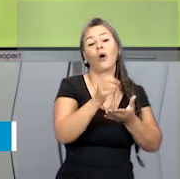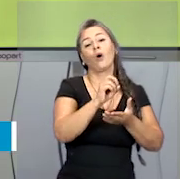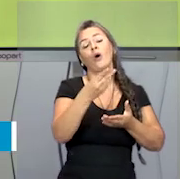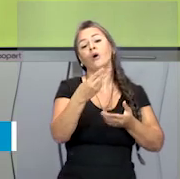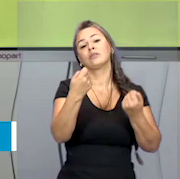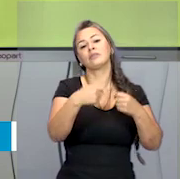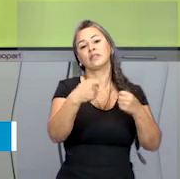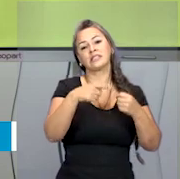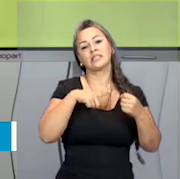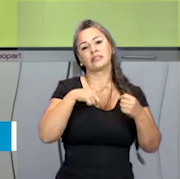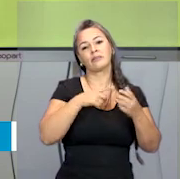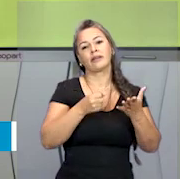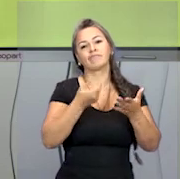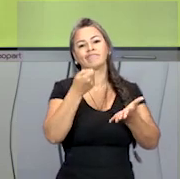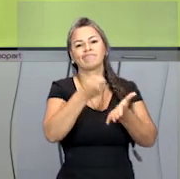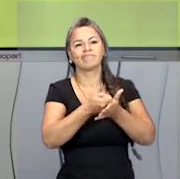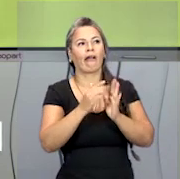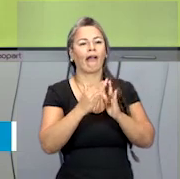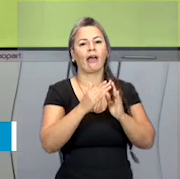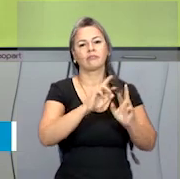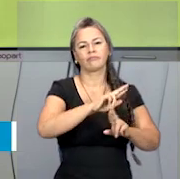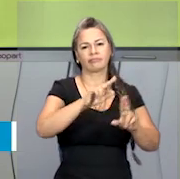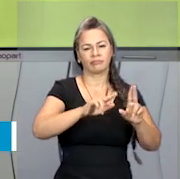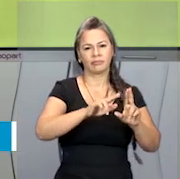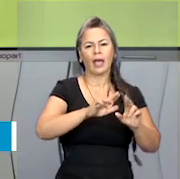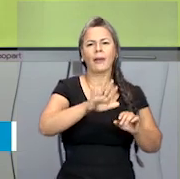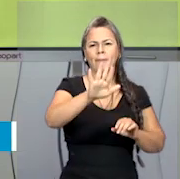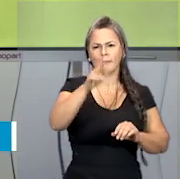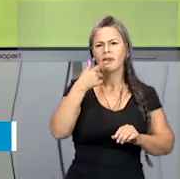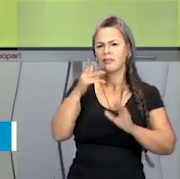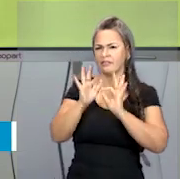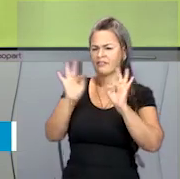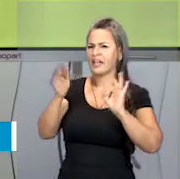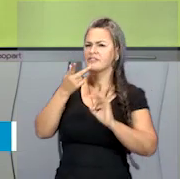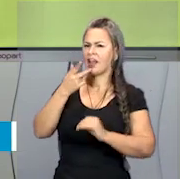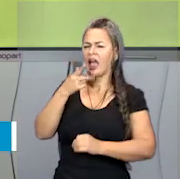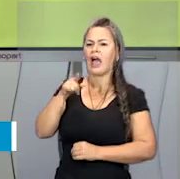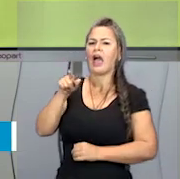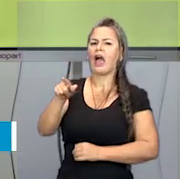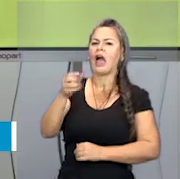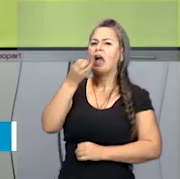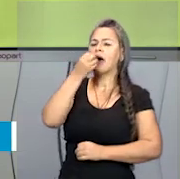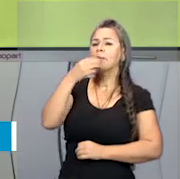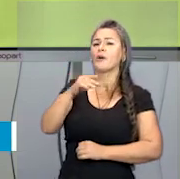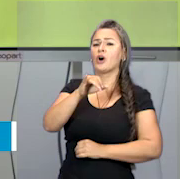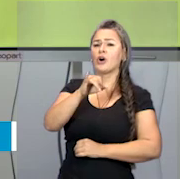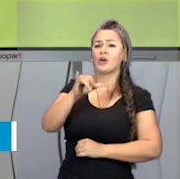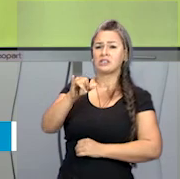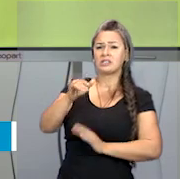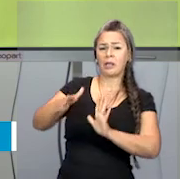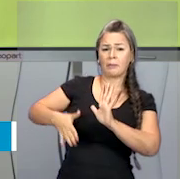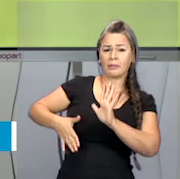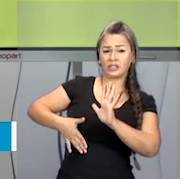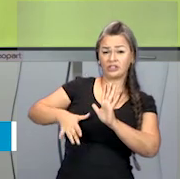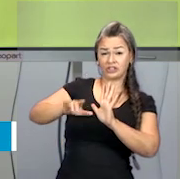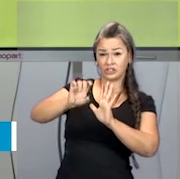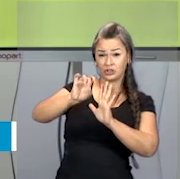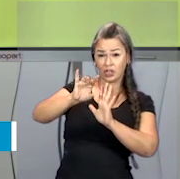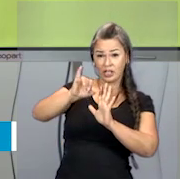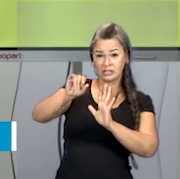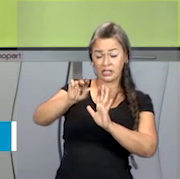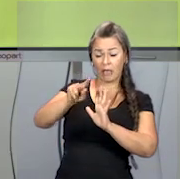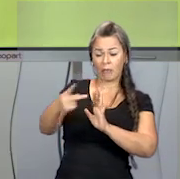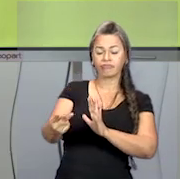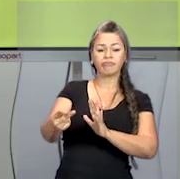Aí é importante a gente pensar, será que o bandido bom é o bandido morto? O cidadão de bem vai afirmar que bandido bom é bandido